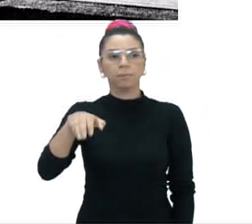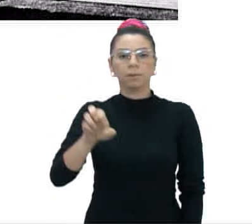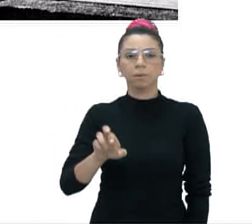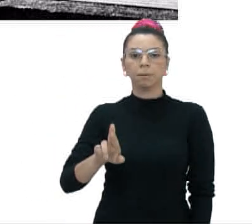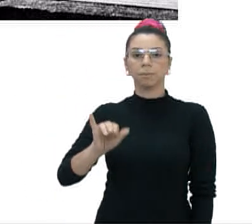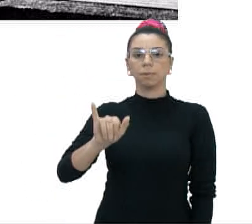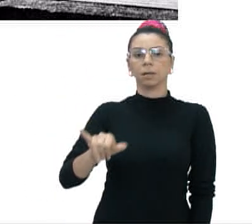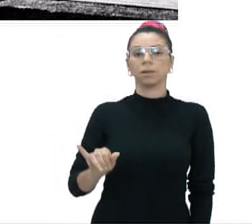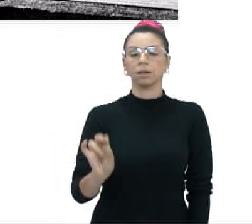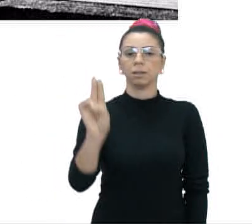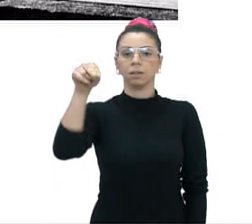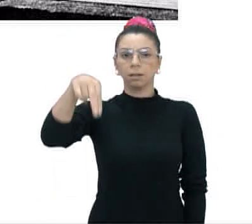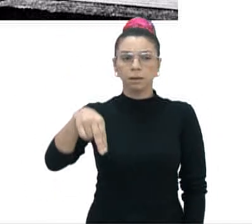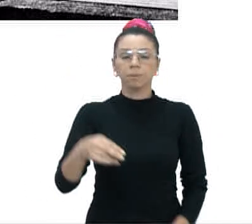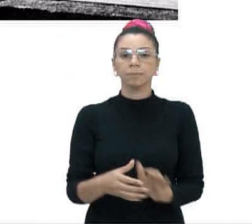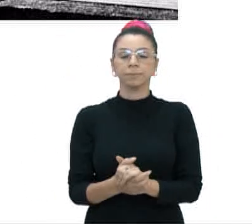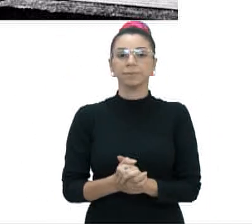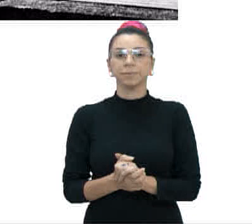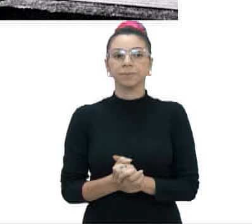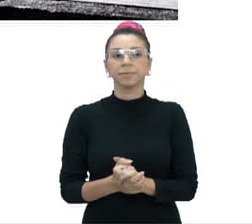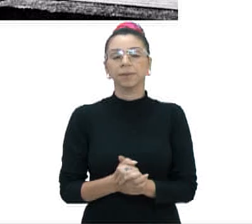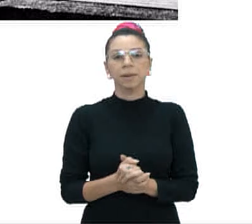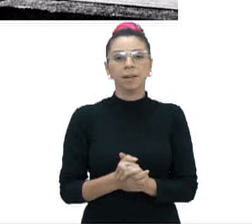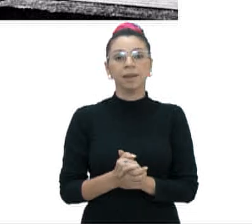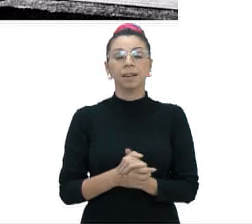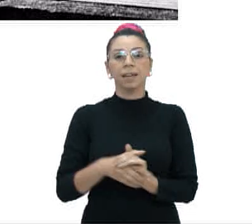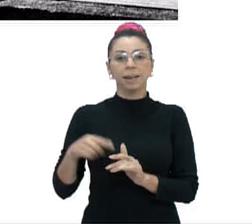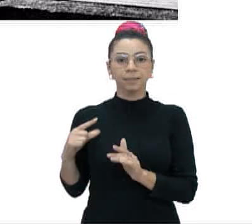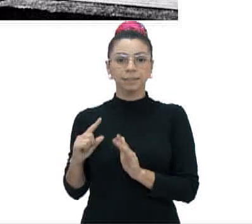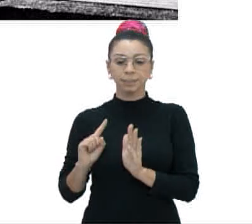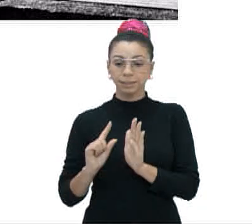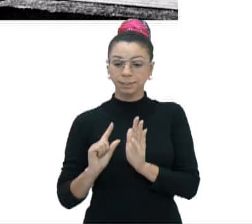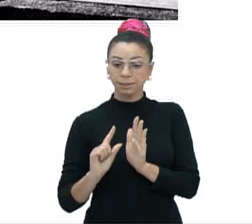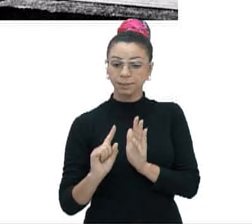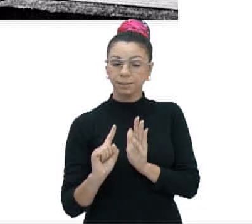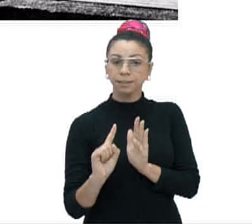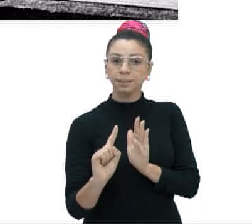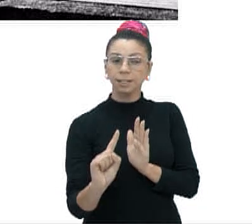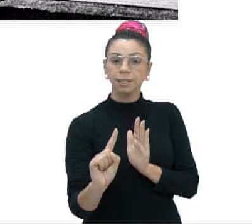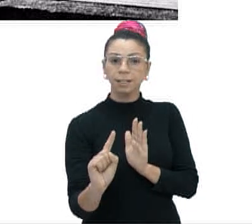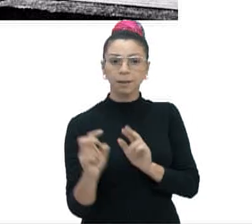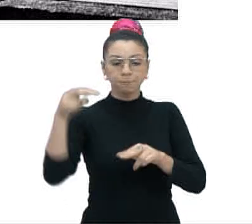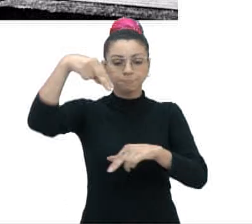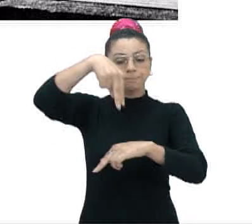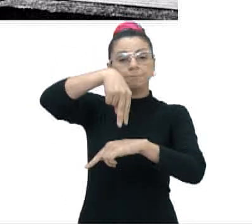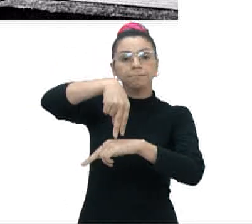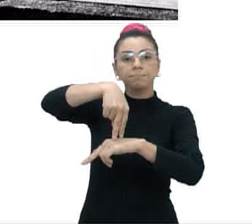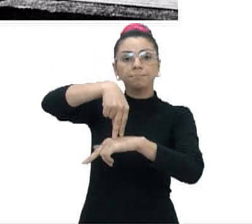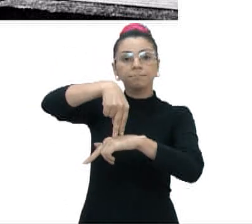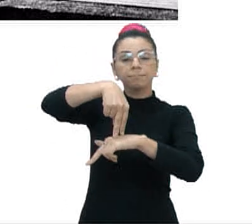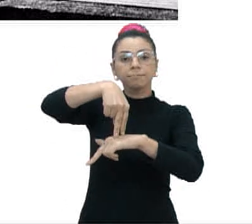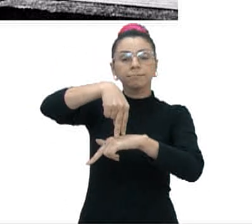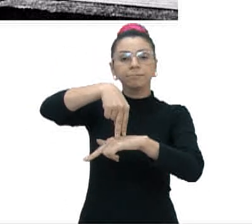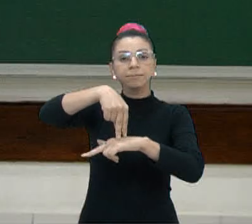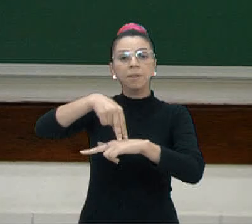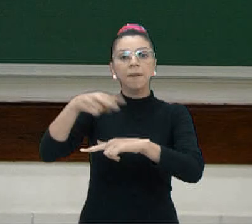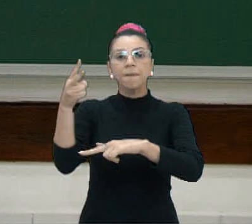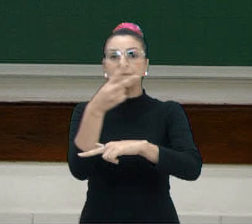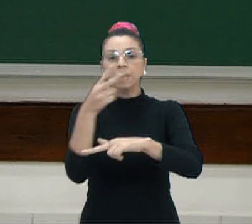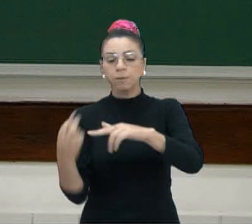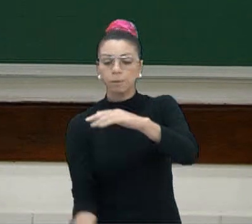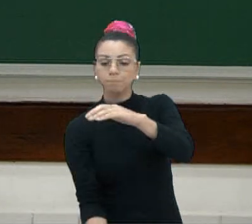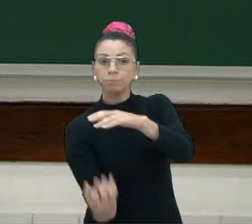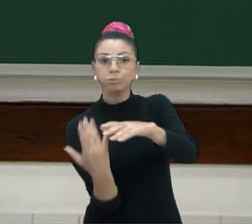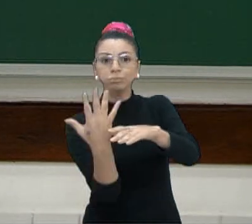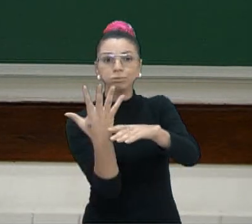pela saída de ventilação do metrô. Onde ela está aqui, ó? Ela está em cima da saída de ventilação